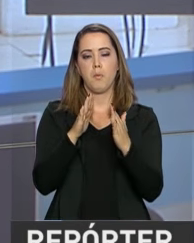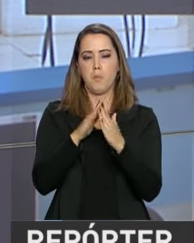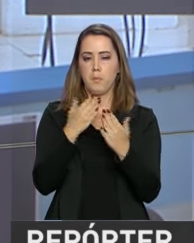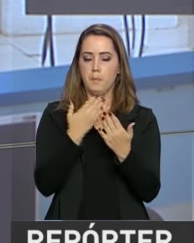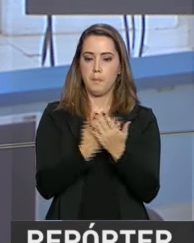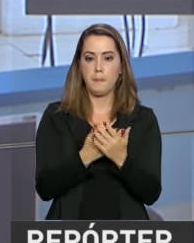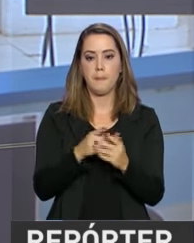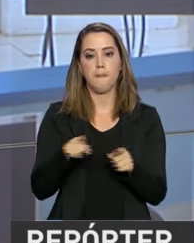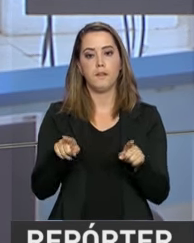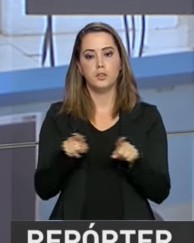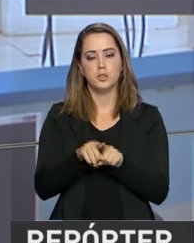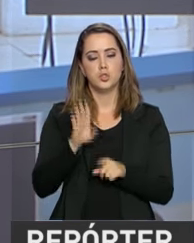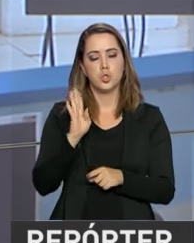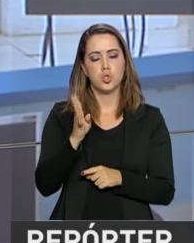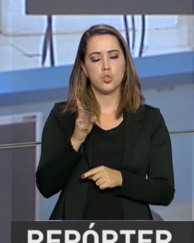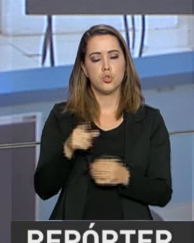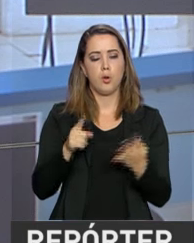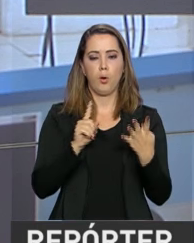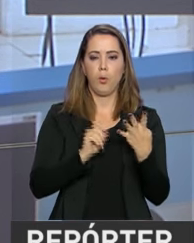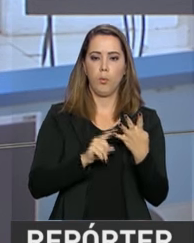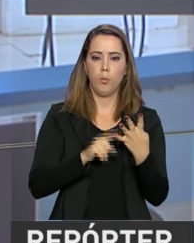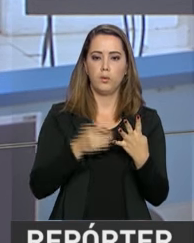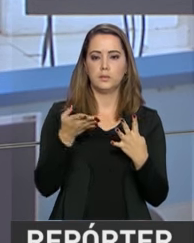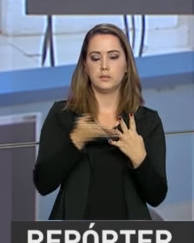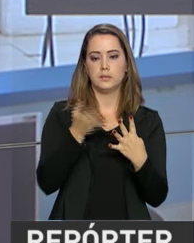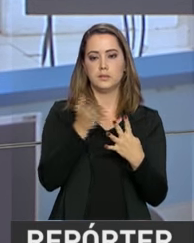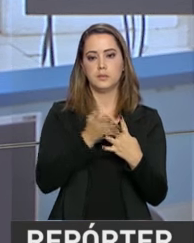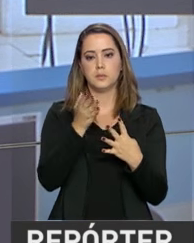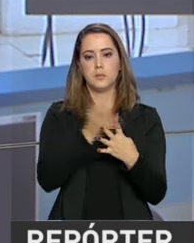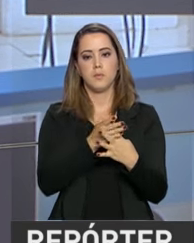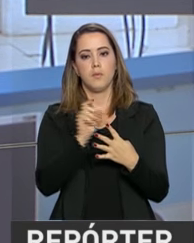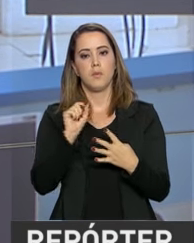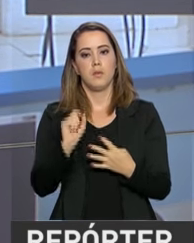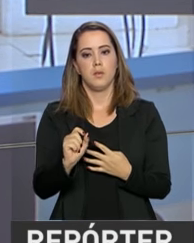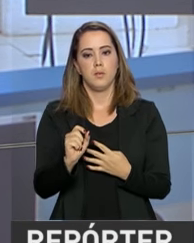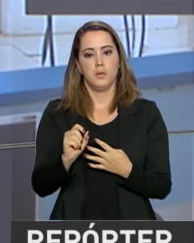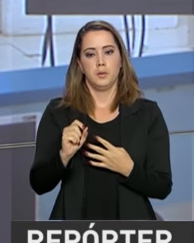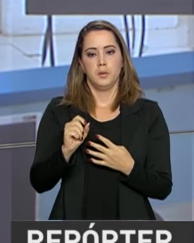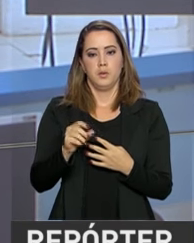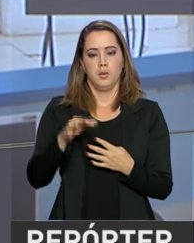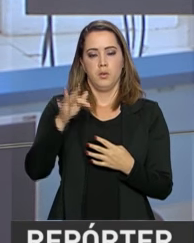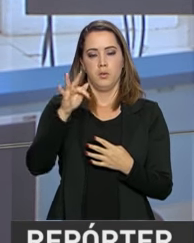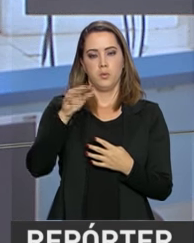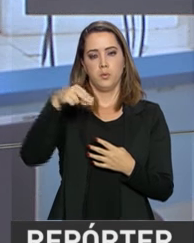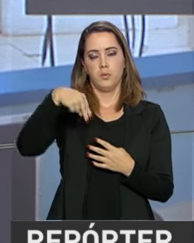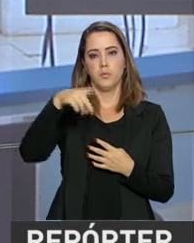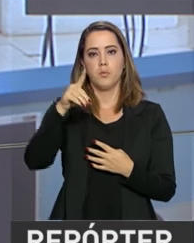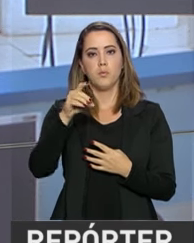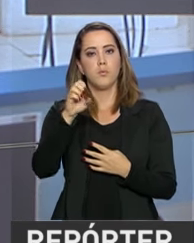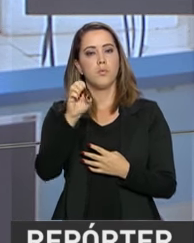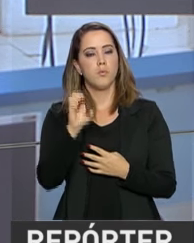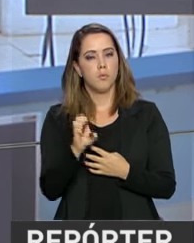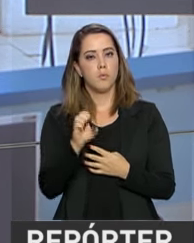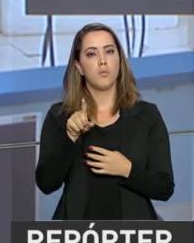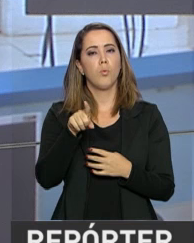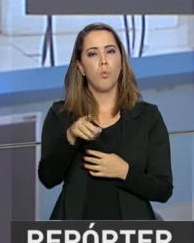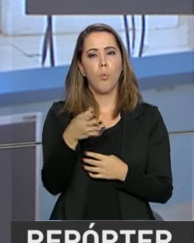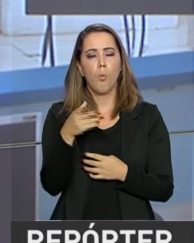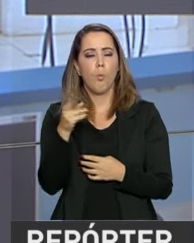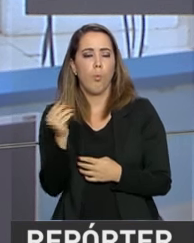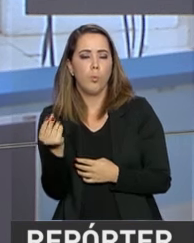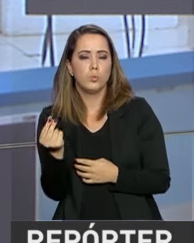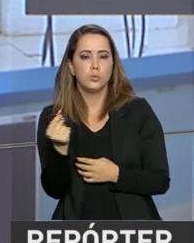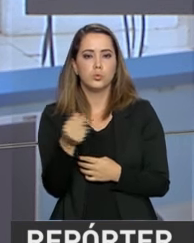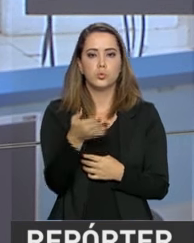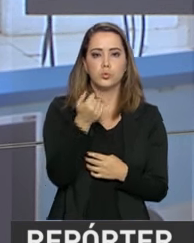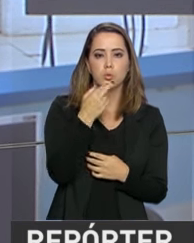Federal. Esta é a quarta parcela dos recursos do Fundo Nacional de Desenvolvimento da Educação. O dinheiro para merenda deve beneficiar